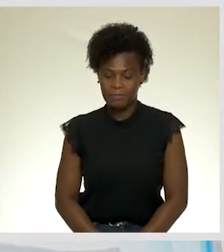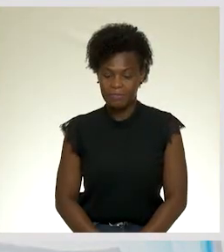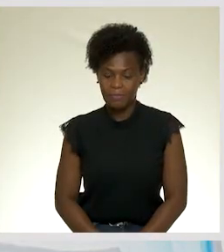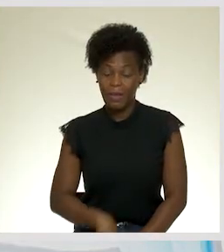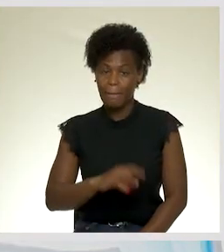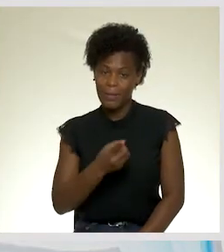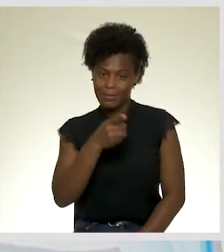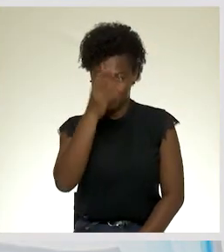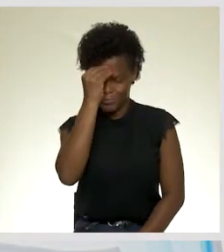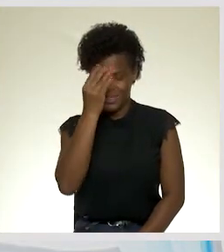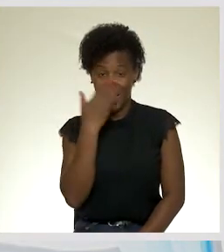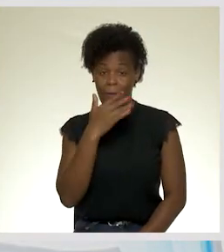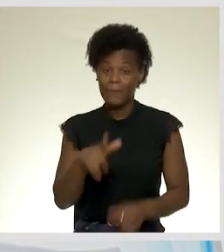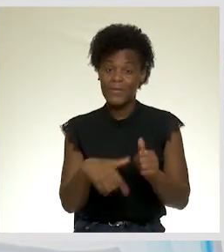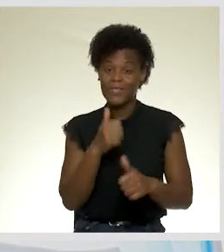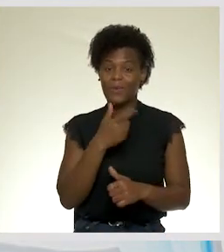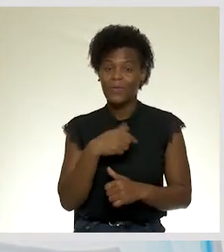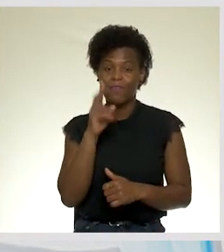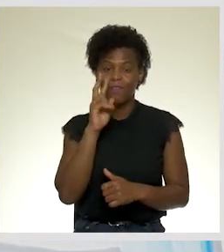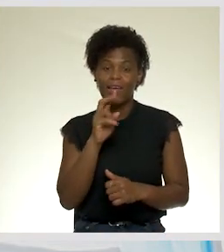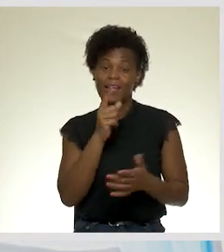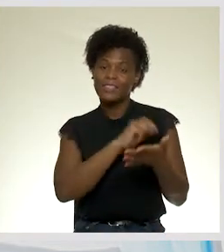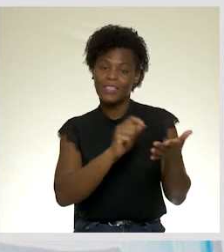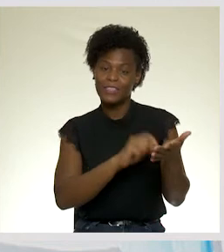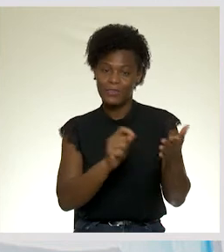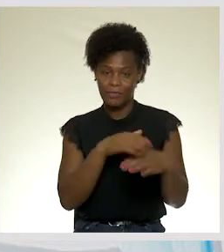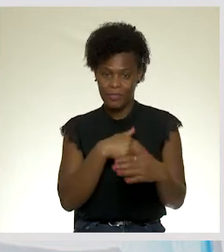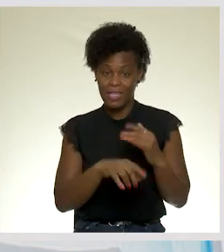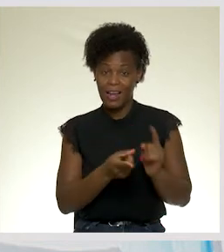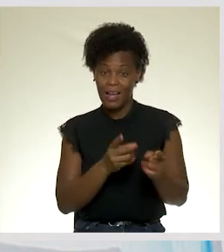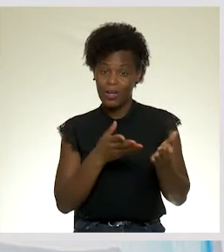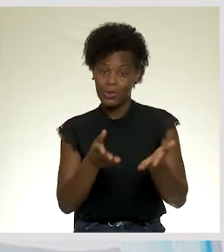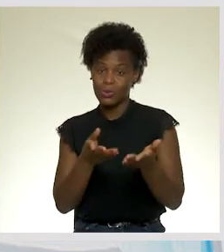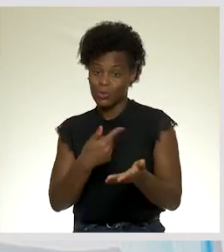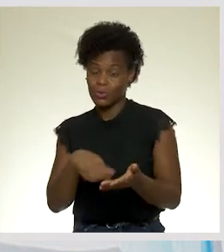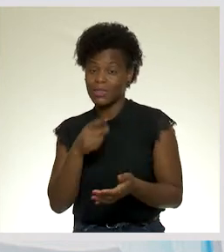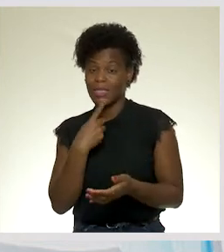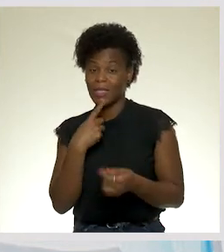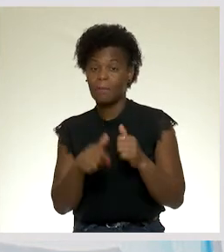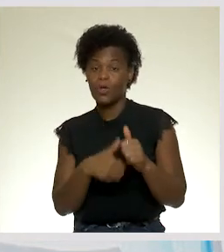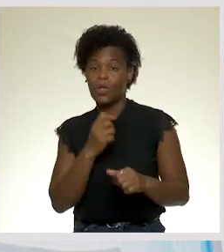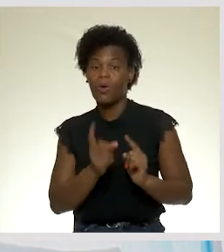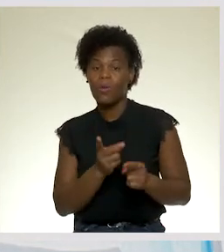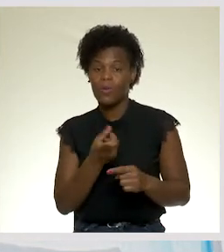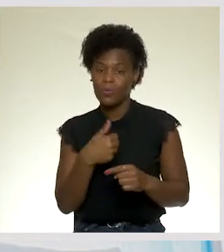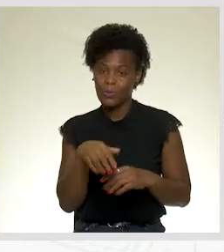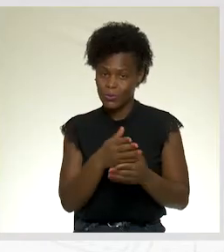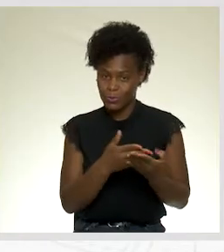Para consolidar a nossa aula, vamos ver um pequeno exercício que ajuda-nos a entender melhor aquilo que estudamos